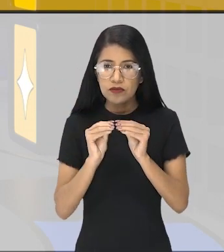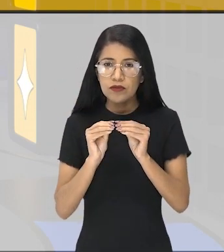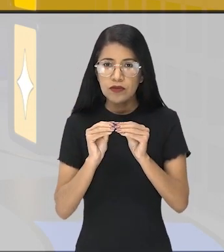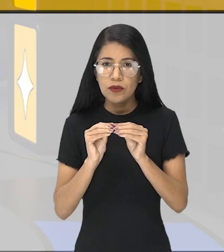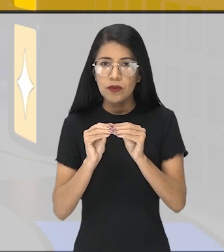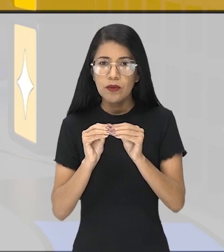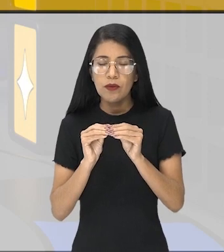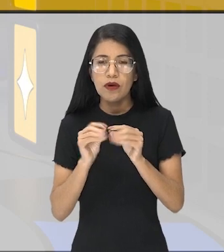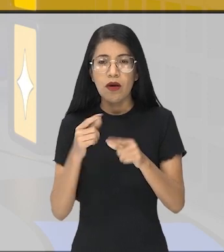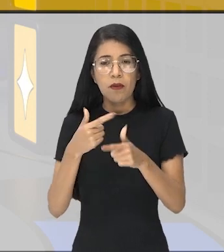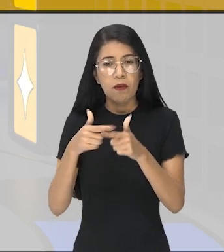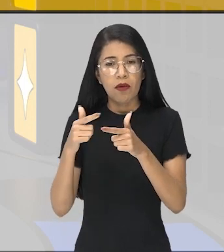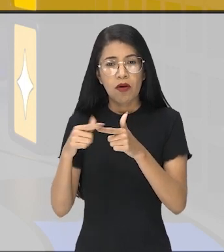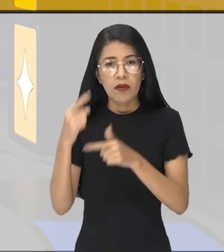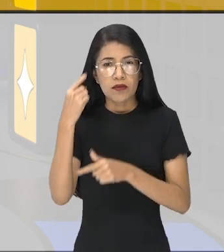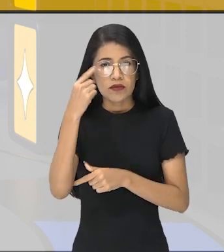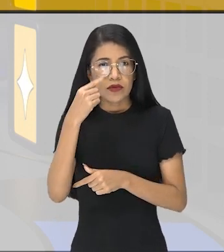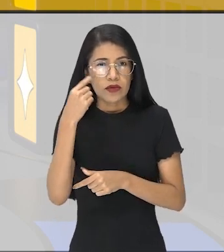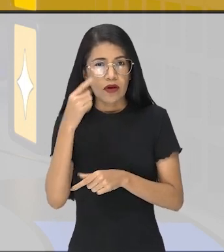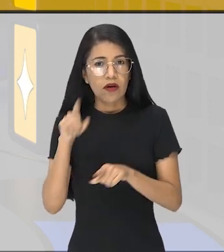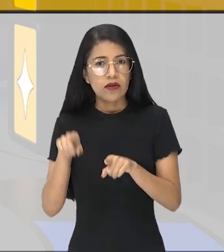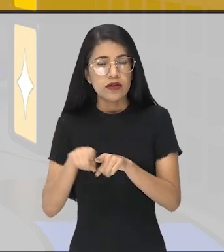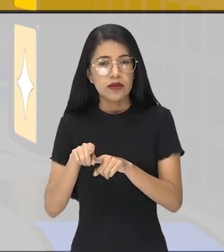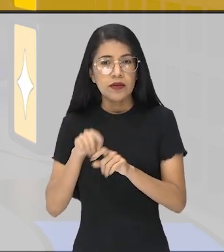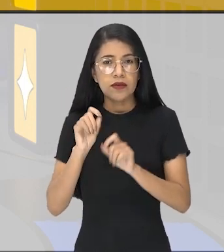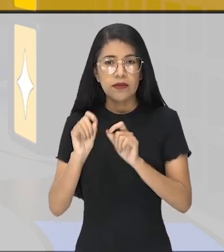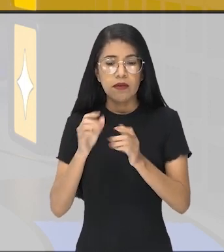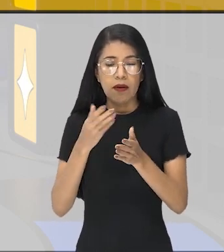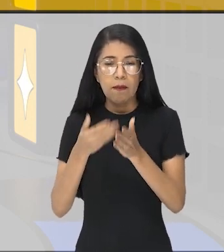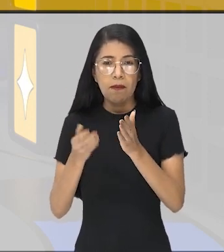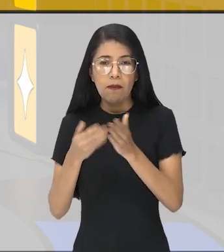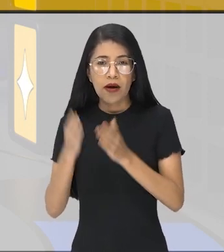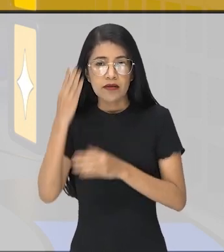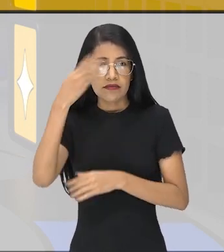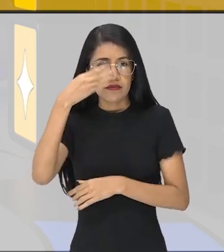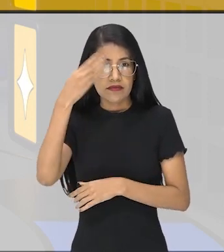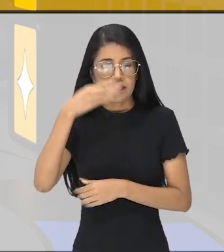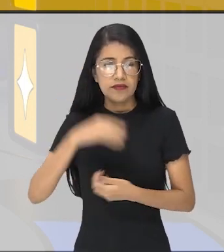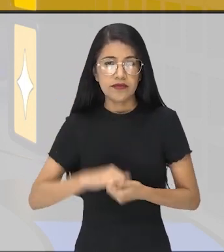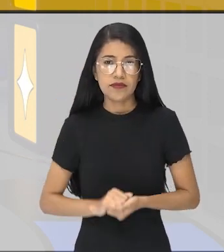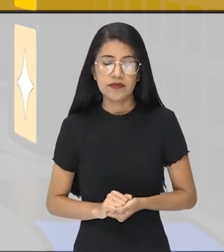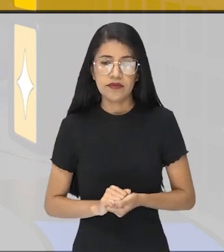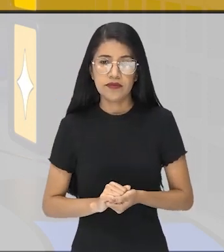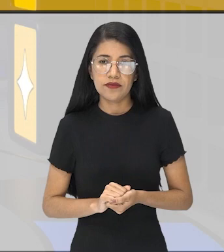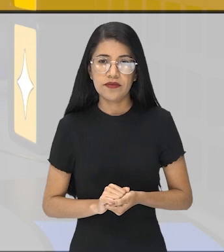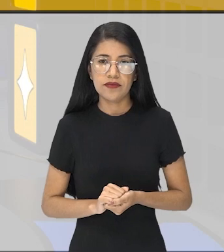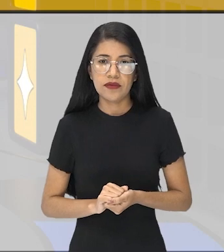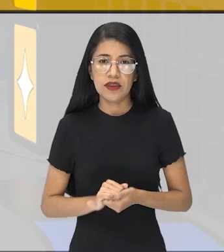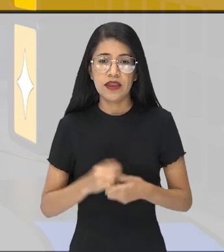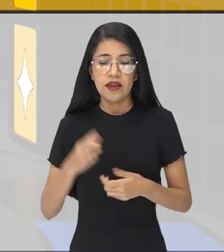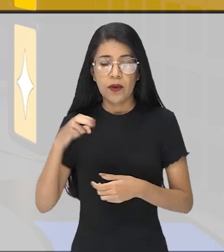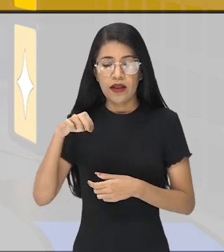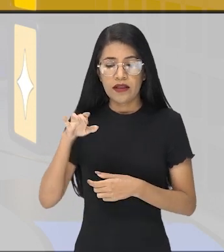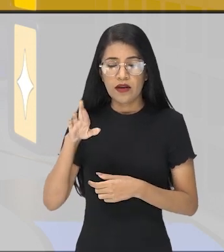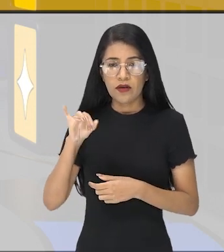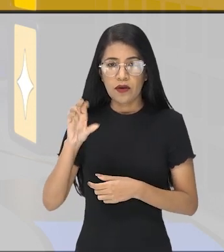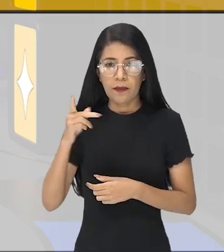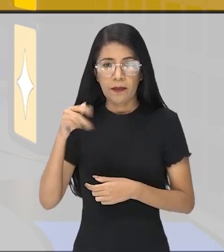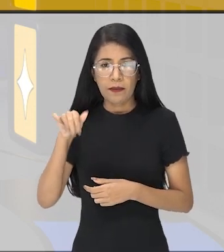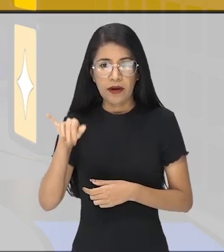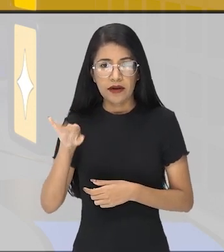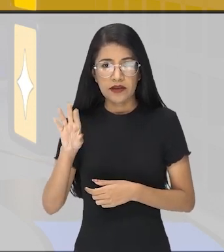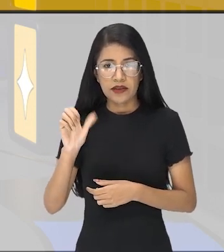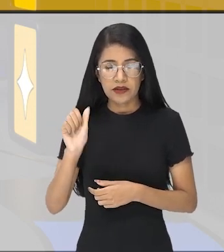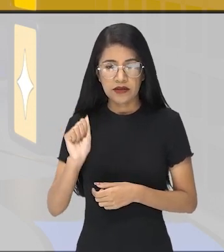lesão da retina com a perda progressiva da visão. Então, a neuropatia,